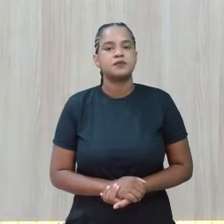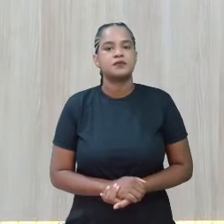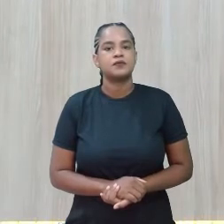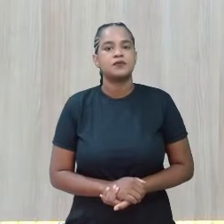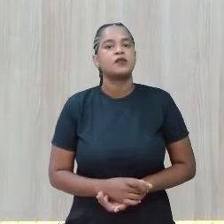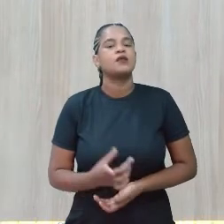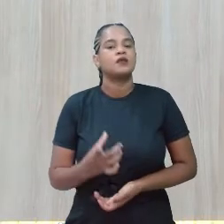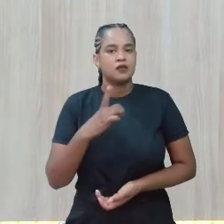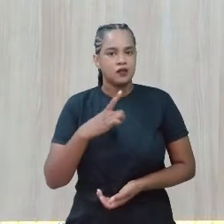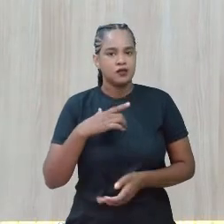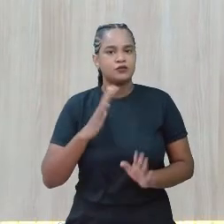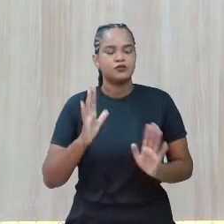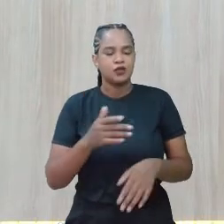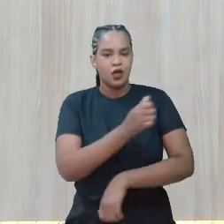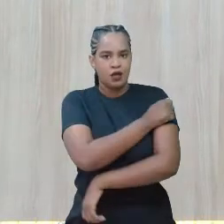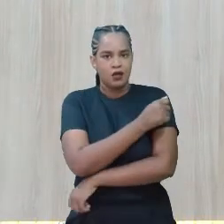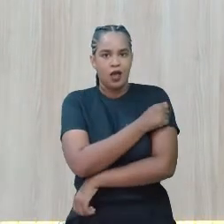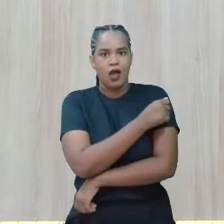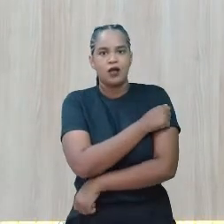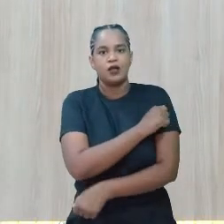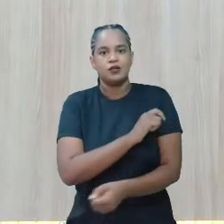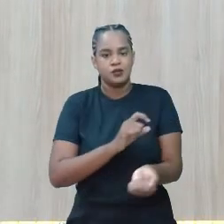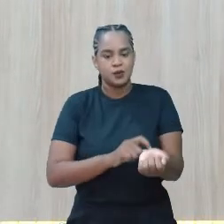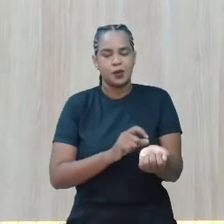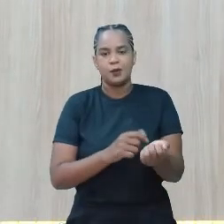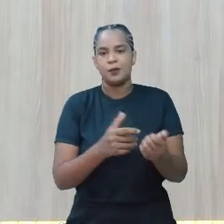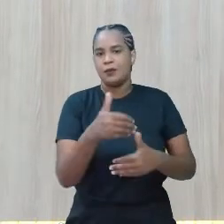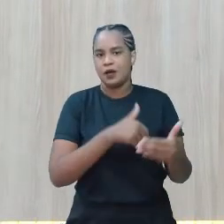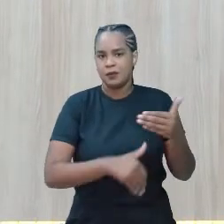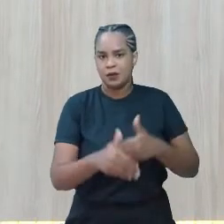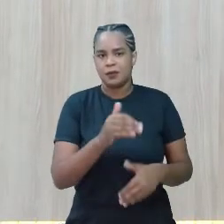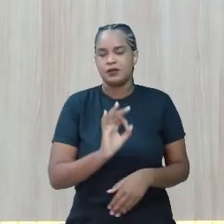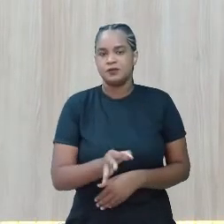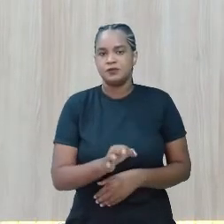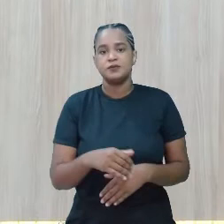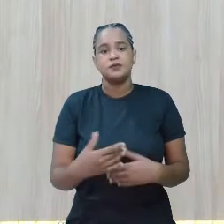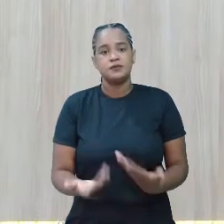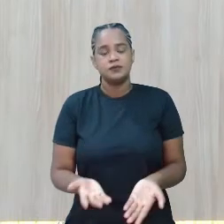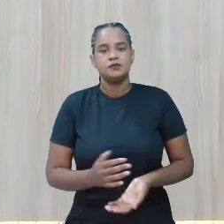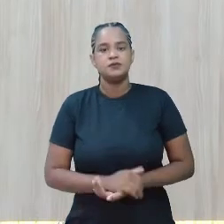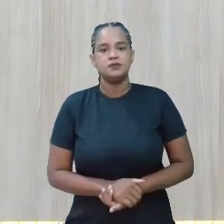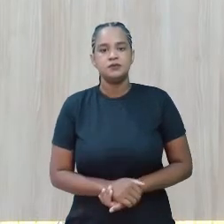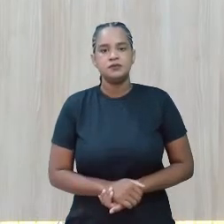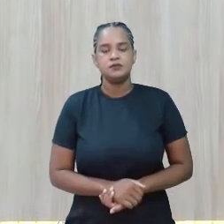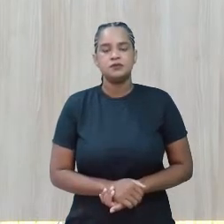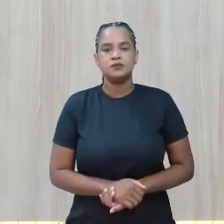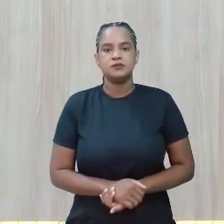temos alunos já conectados no nosso canal. E aí queremos